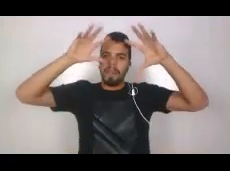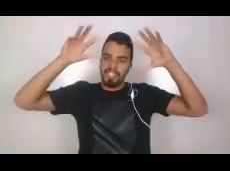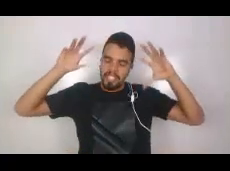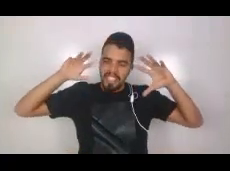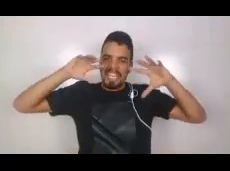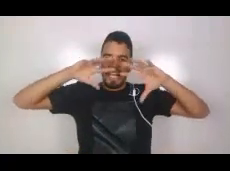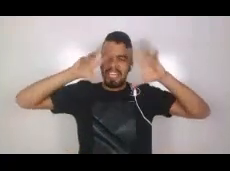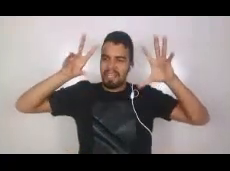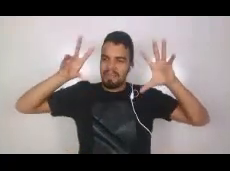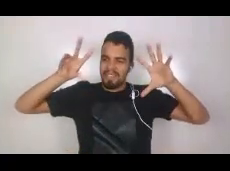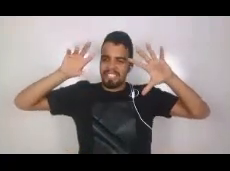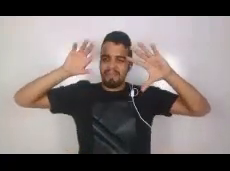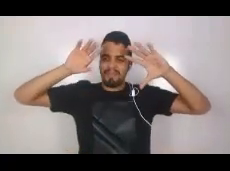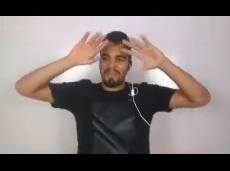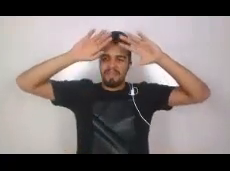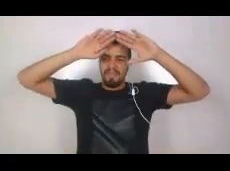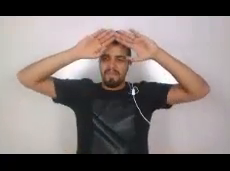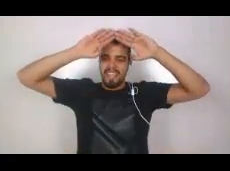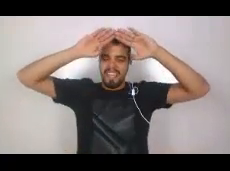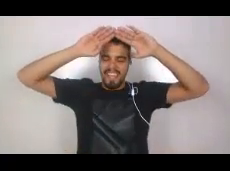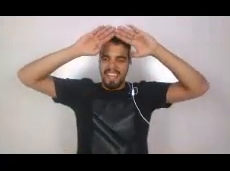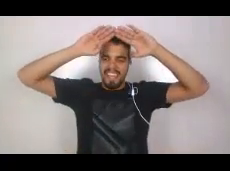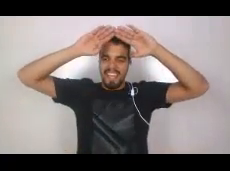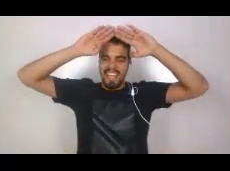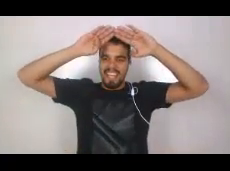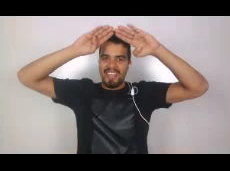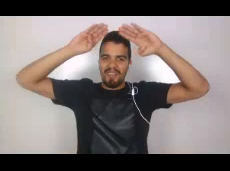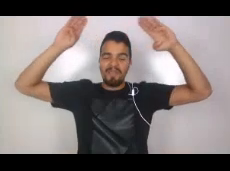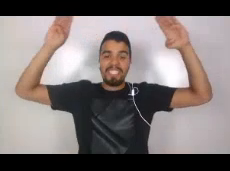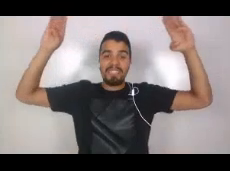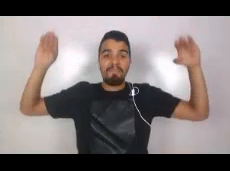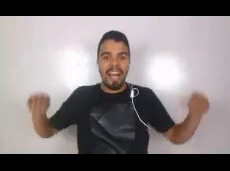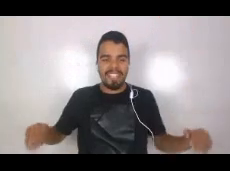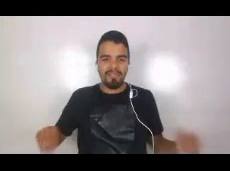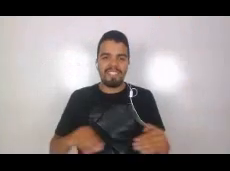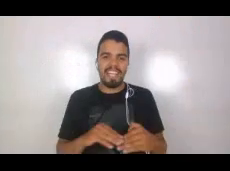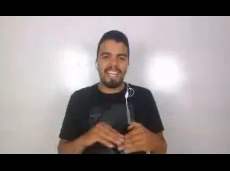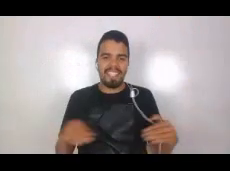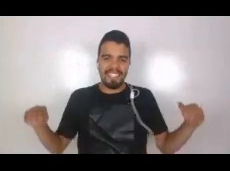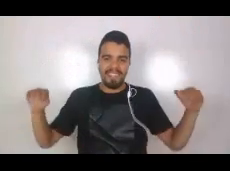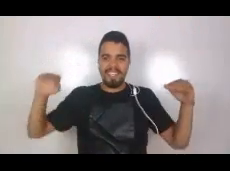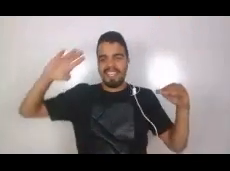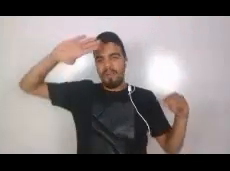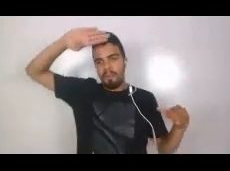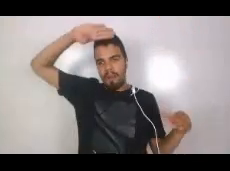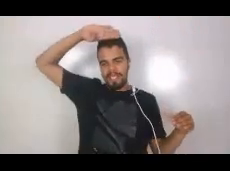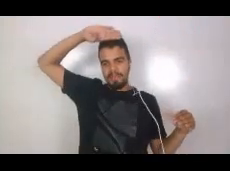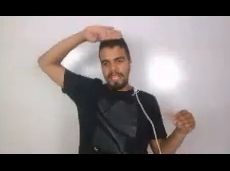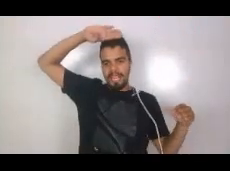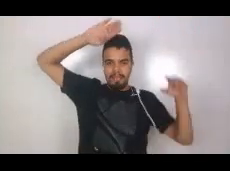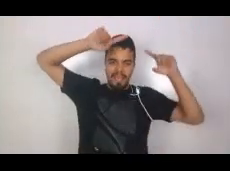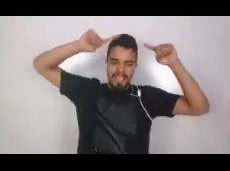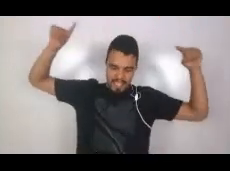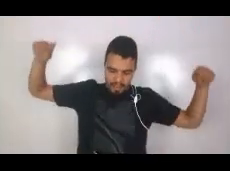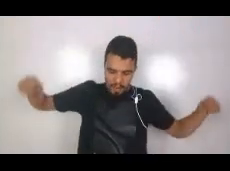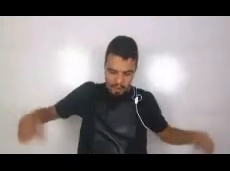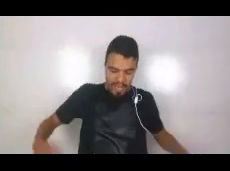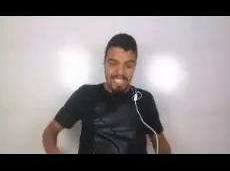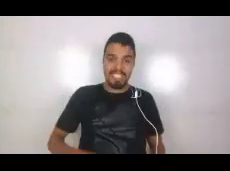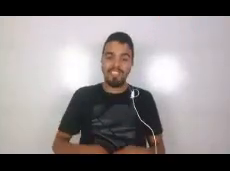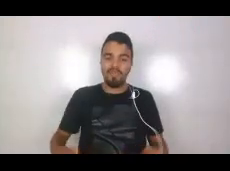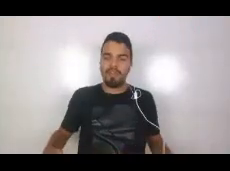eu aprendi que na Libra nós temos um espaço de sinalização, né? Que é um palmo acima da cabeça